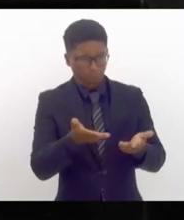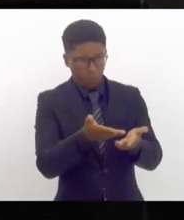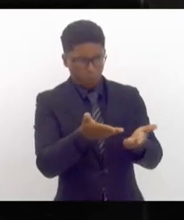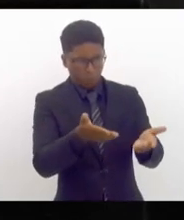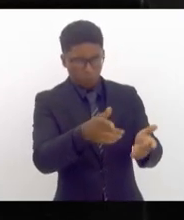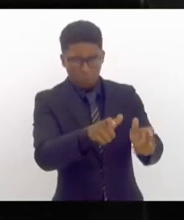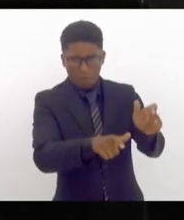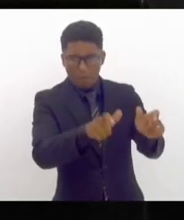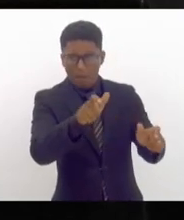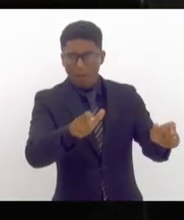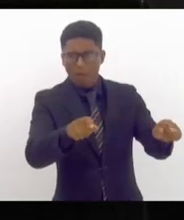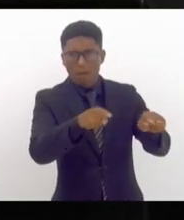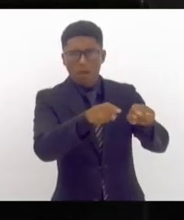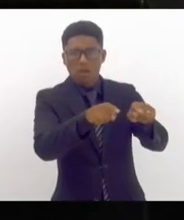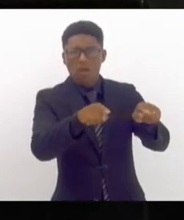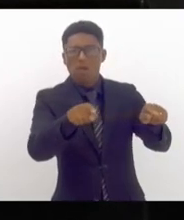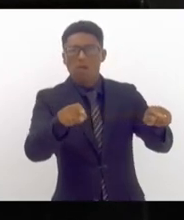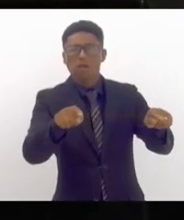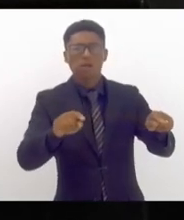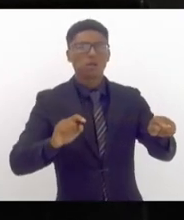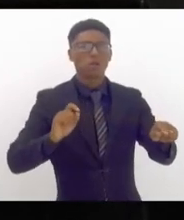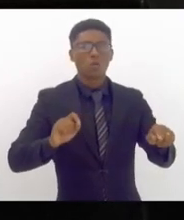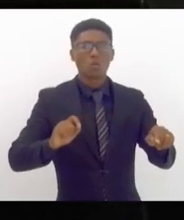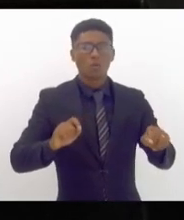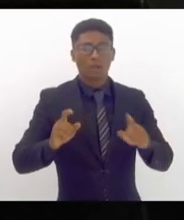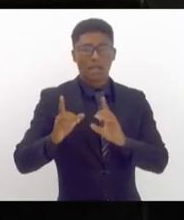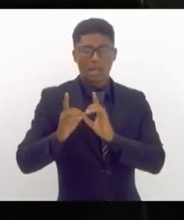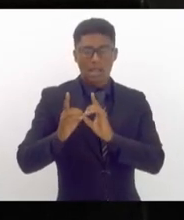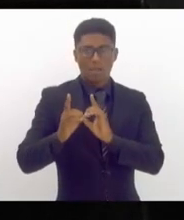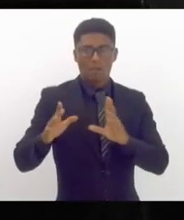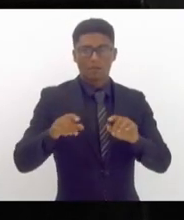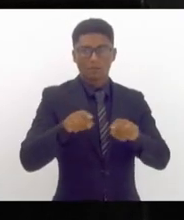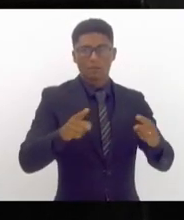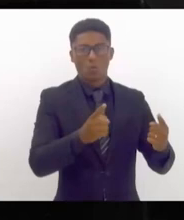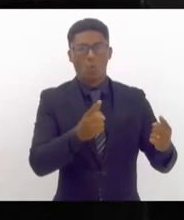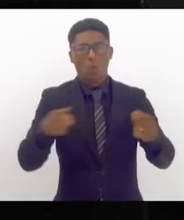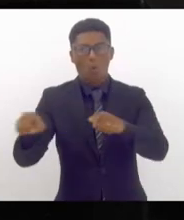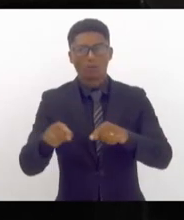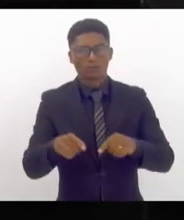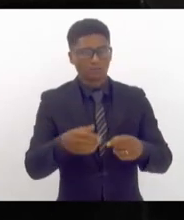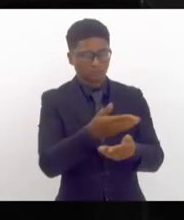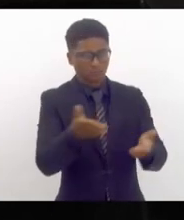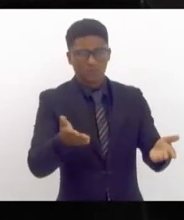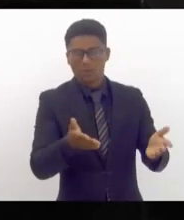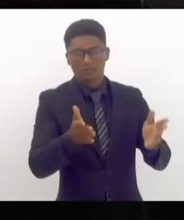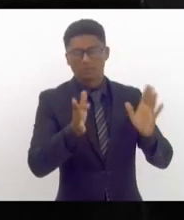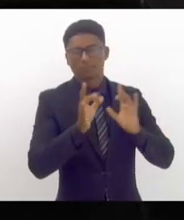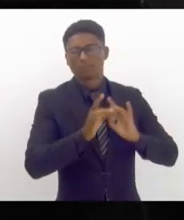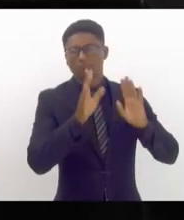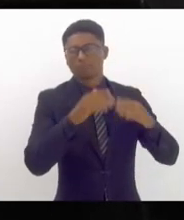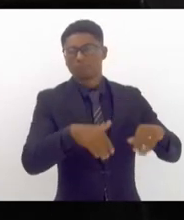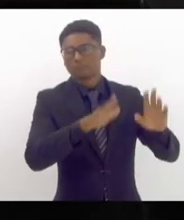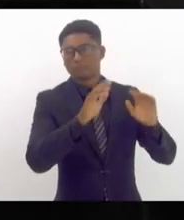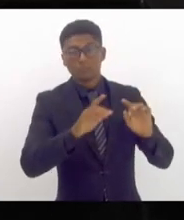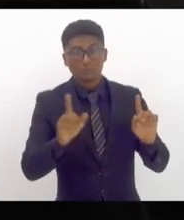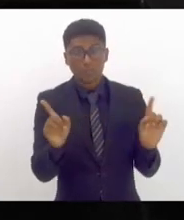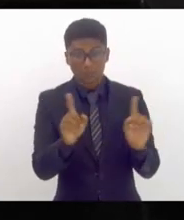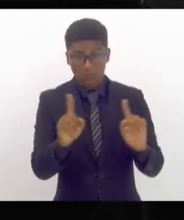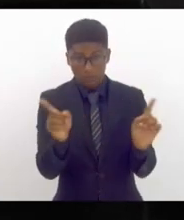que atentaram contra o Estado Democrático de Direito. Não dá para